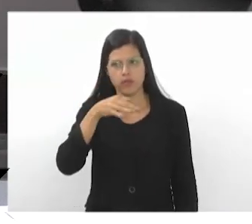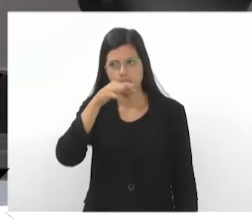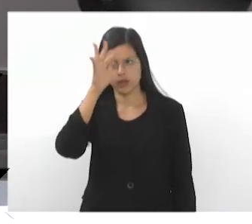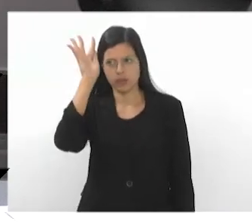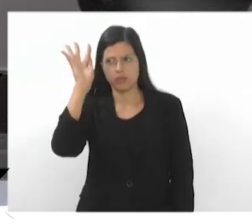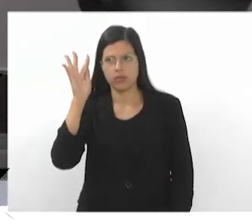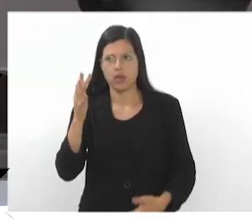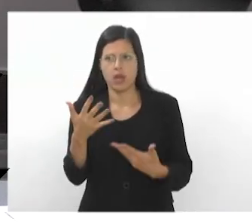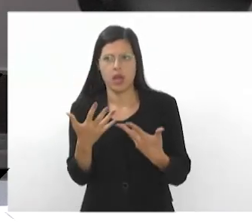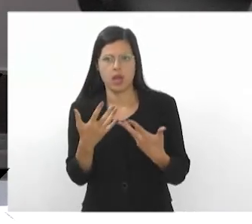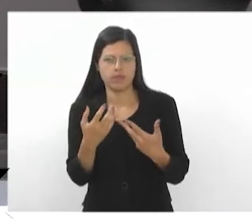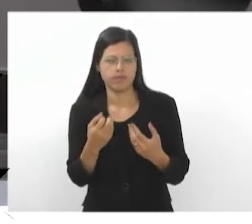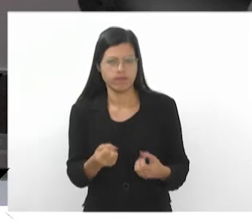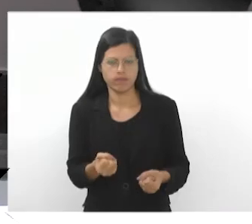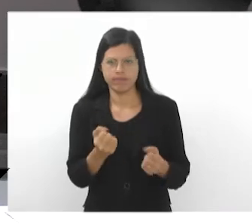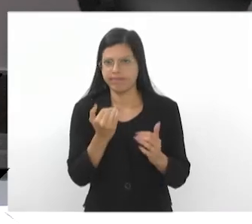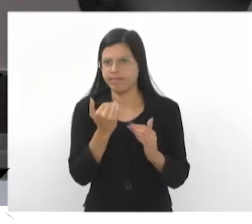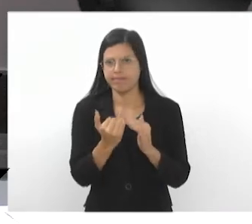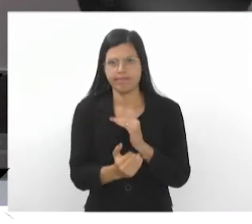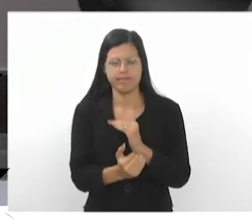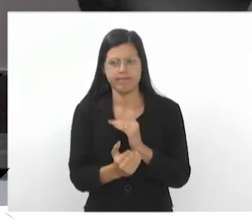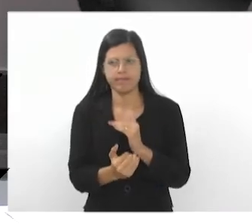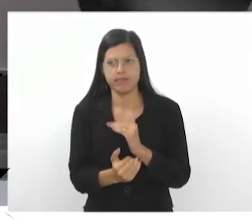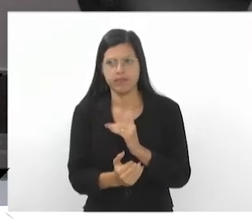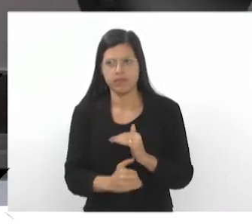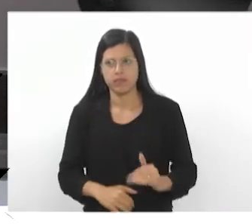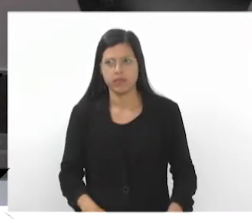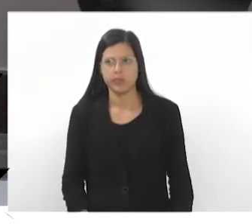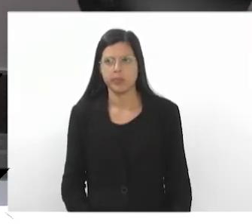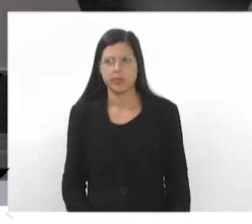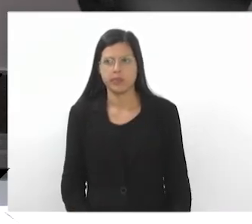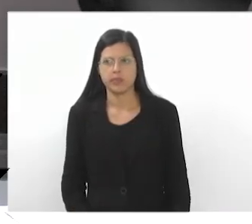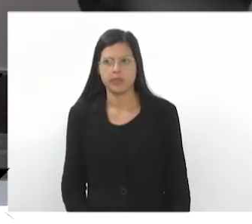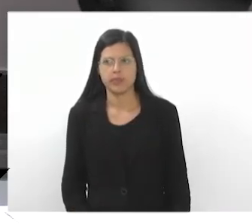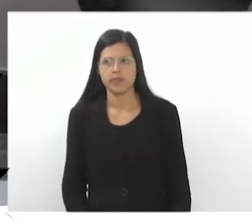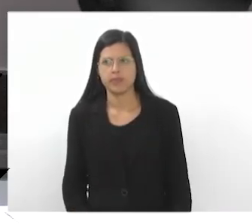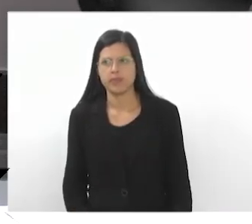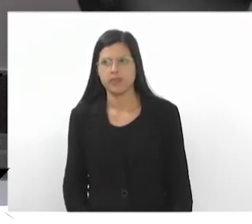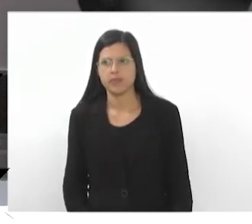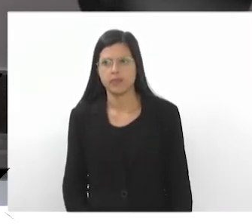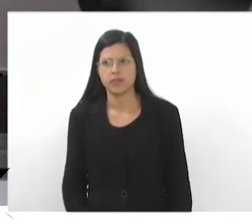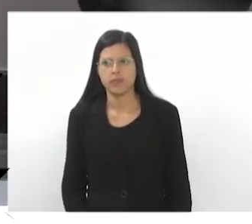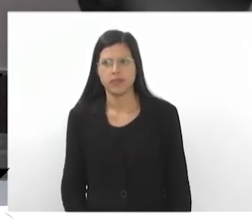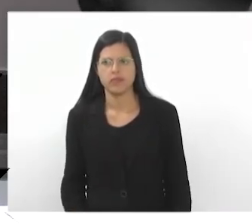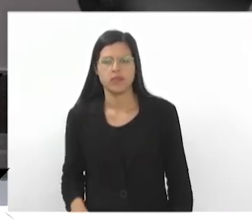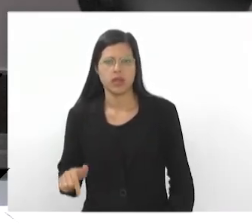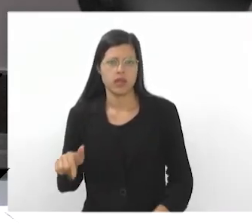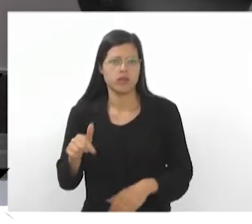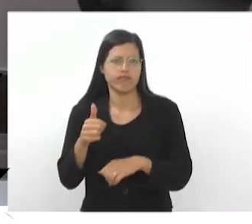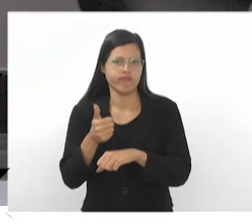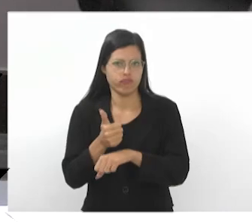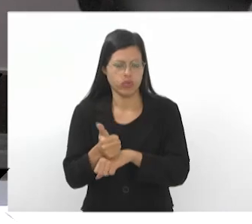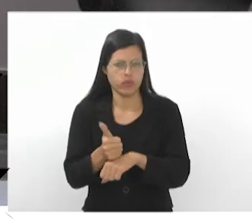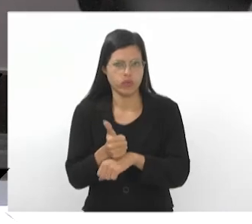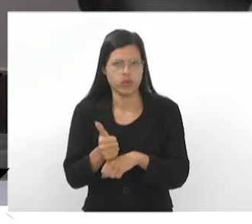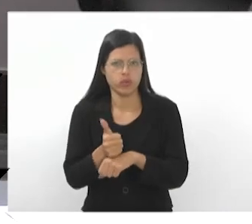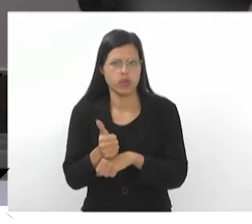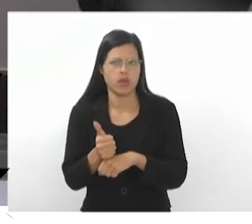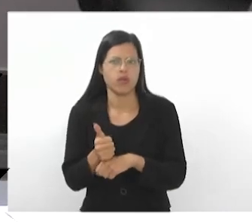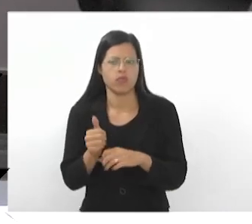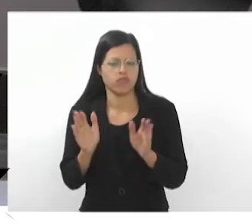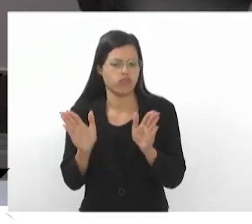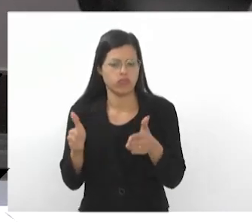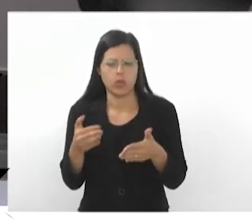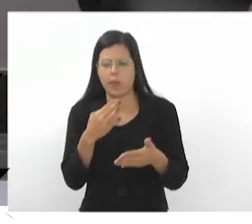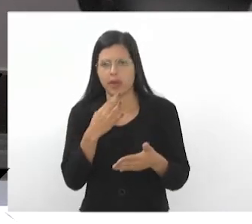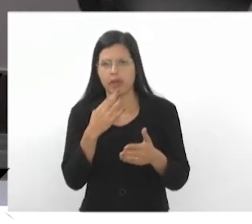aceitou a rejeição. Então, como ele é um especialista e é também um diácono e está legislando em